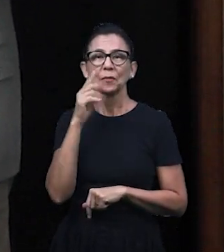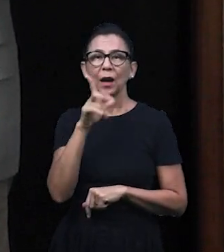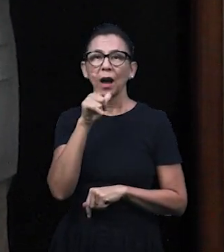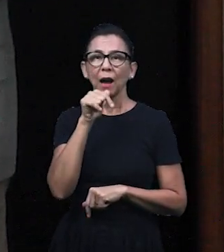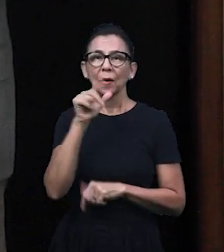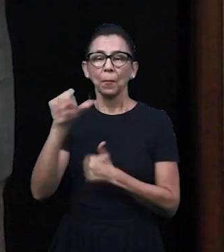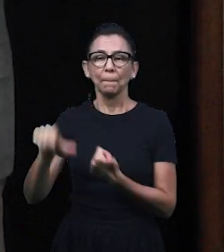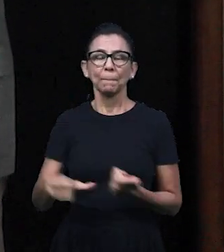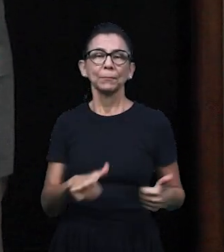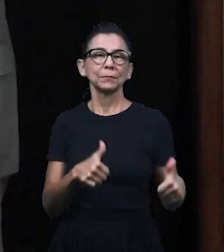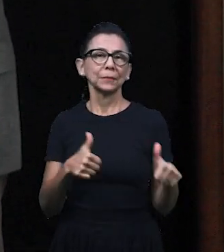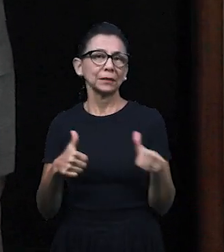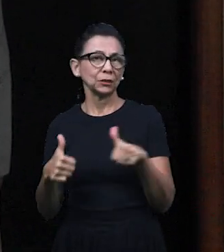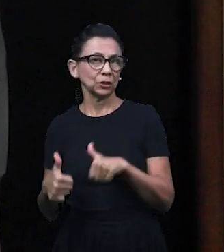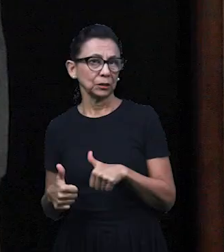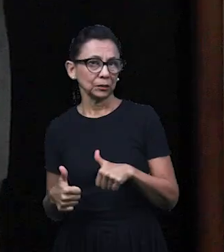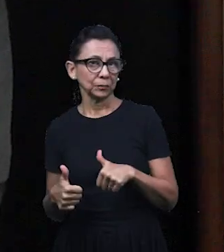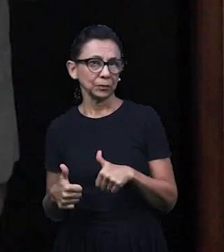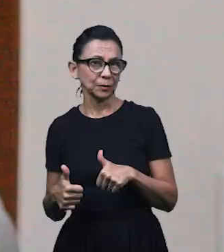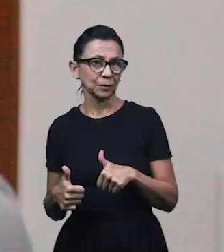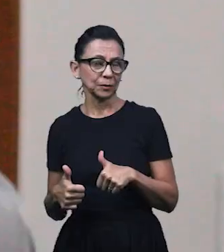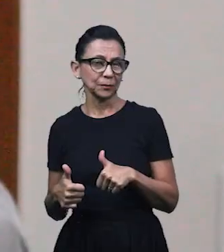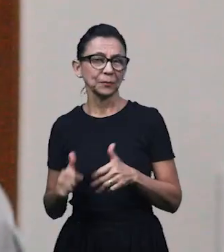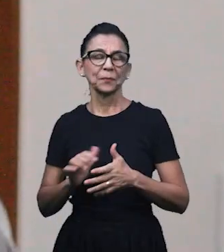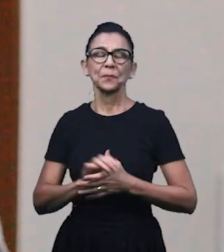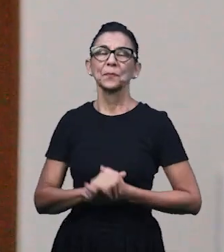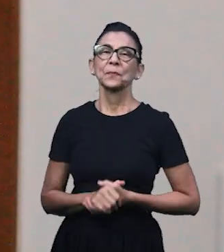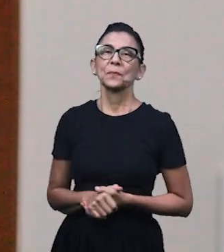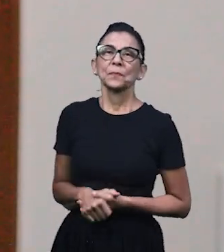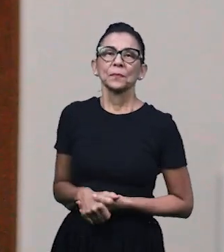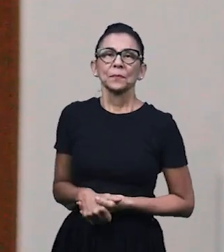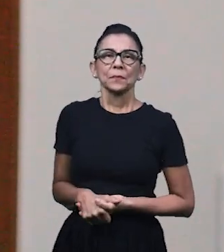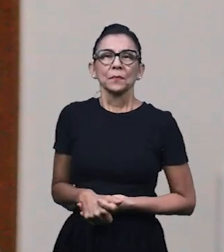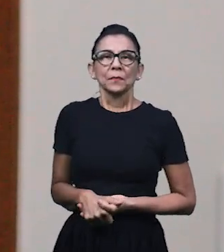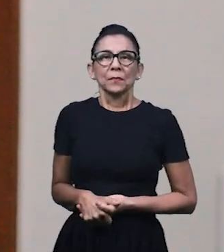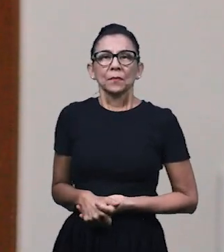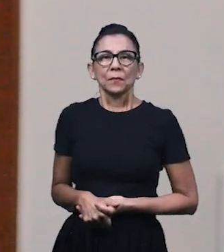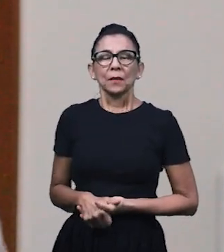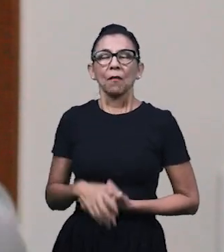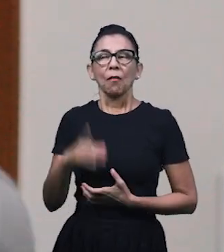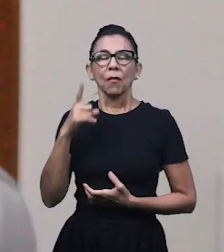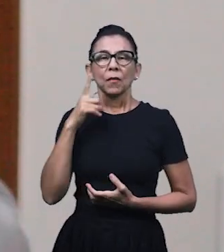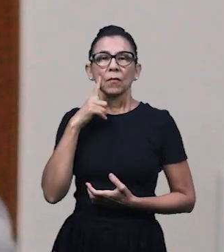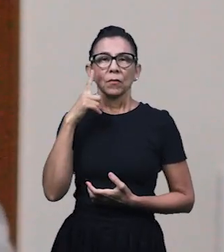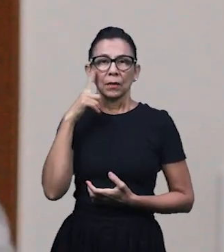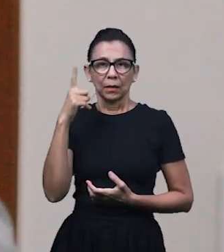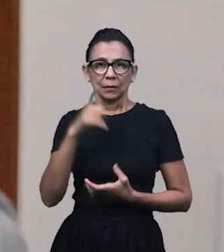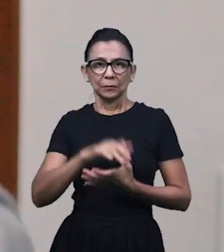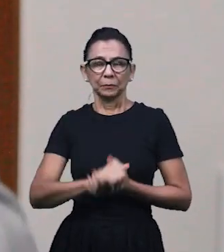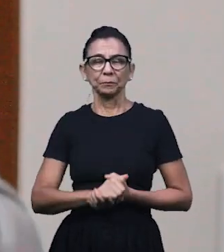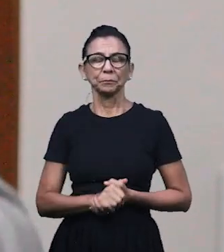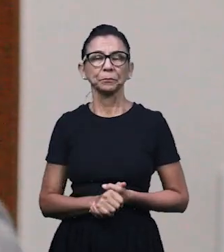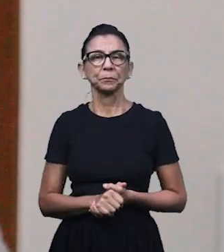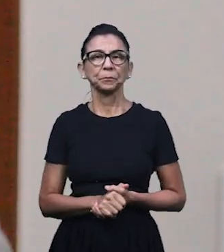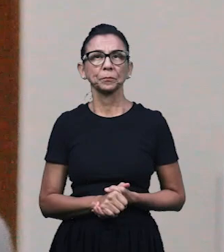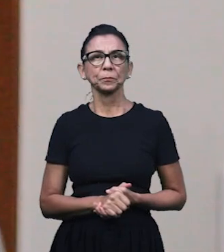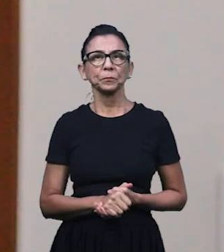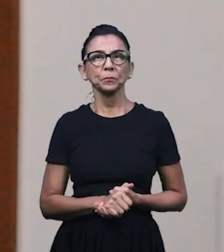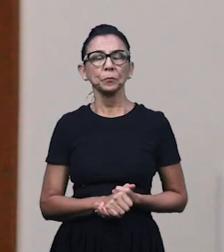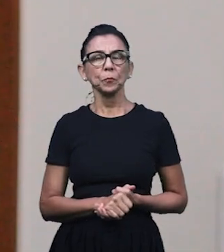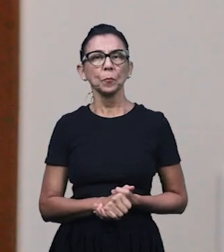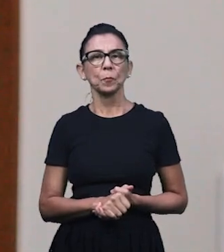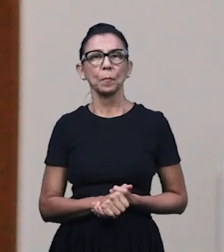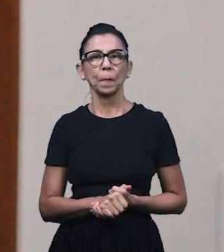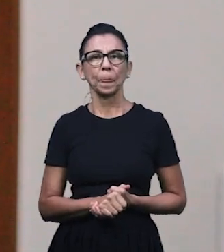sido realizados aqui no Brasil. Você começa vendo uma matéria que foi feita do batismo da Igreja Cristã Maranata de